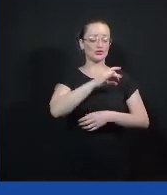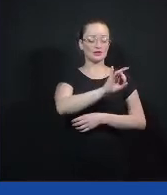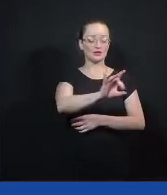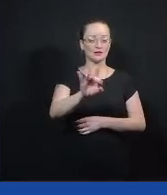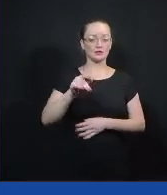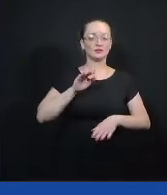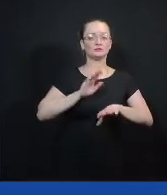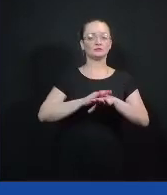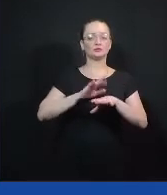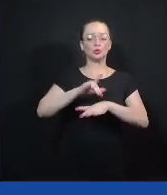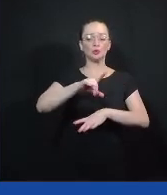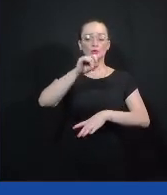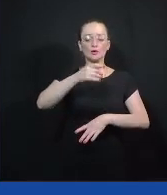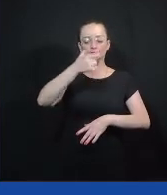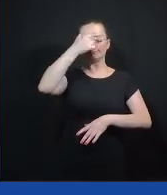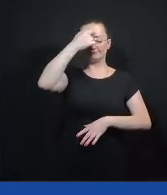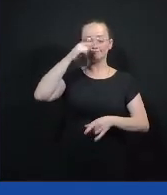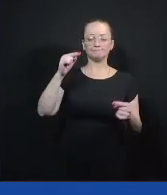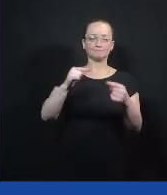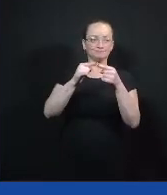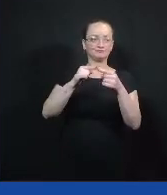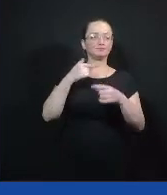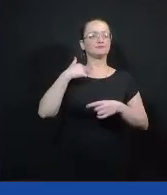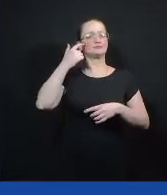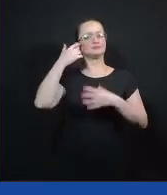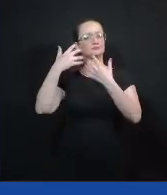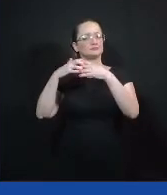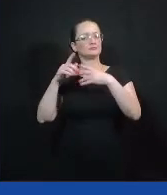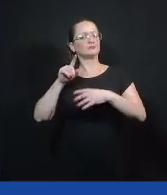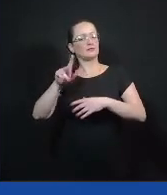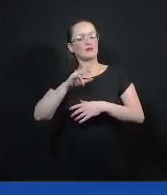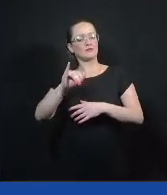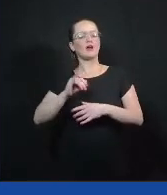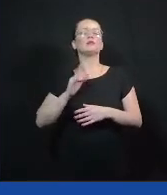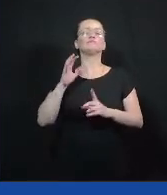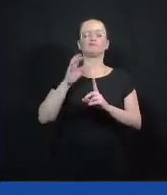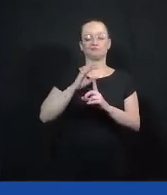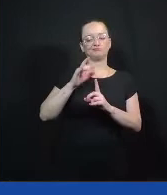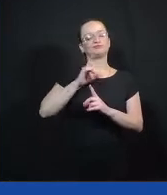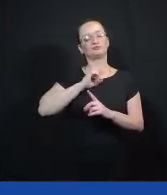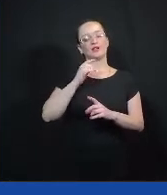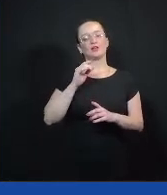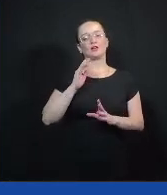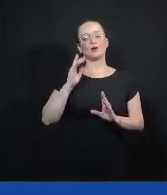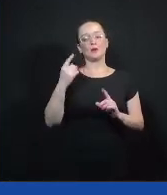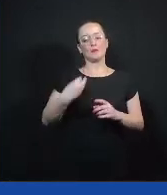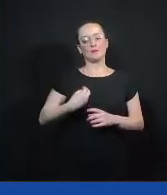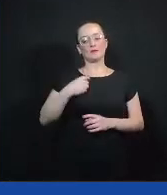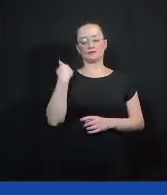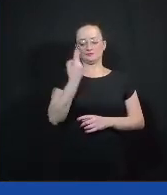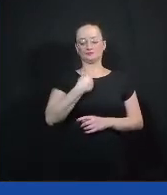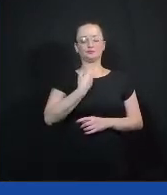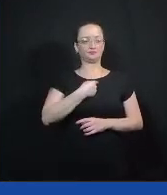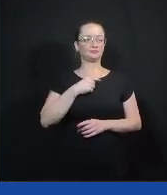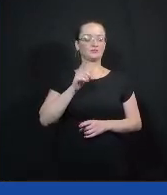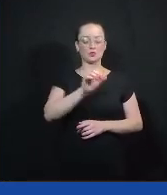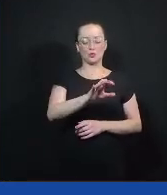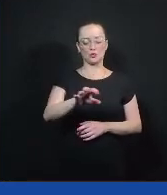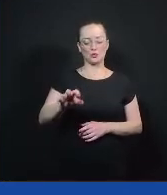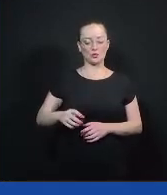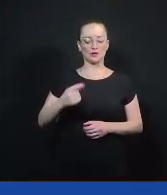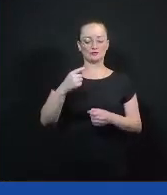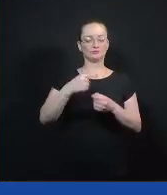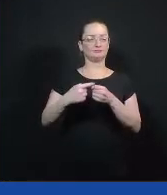fazer uma escolha que seja consciente, pensando que aquilo terá consequências muito diretas para a vida das pessoas das várias cidades do